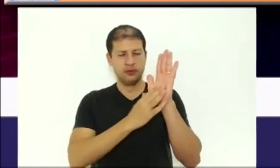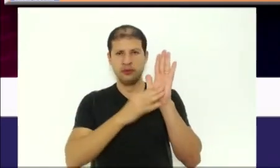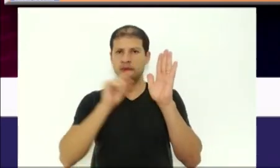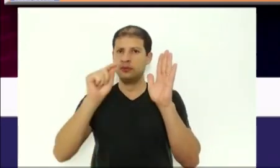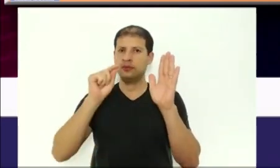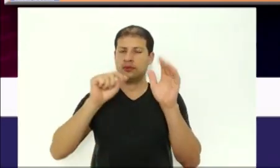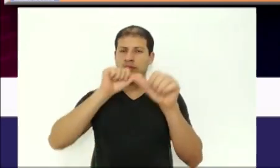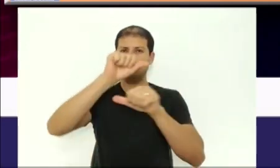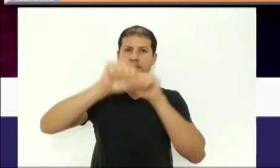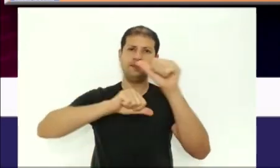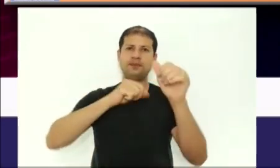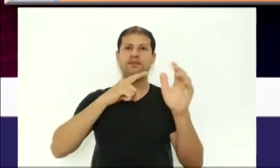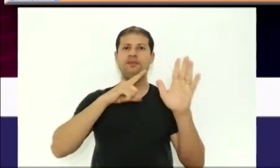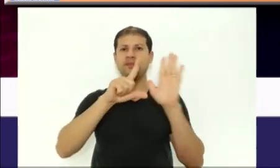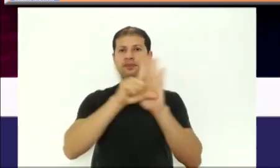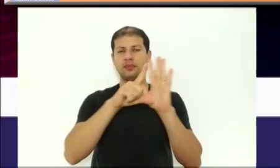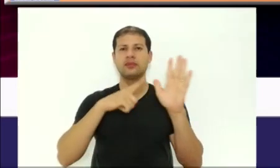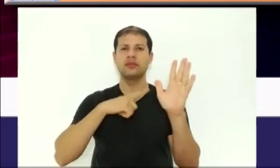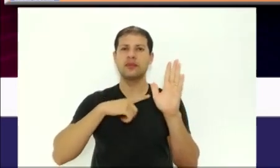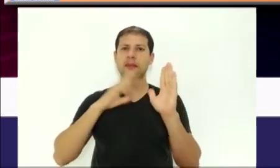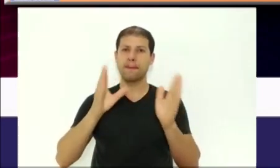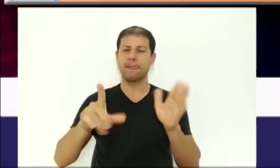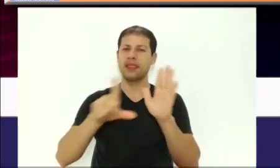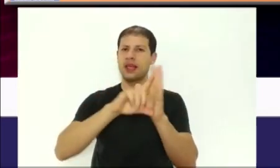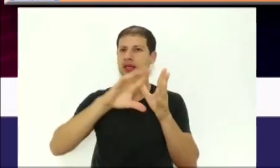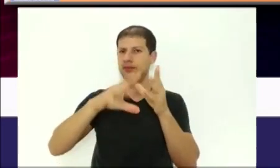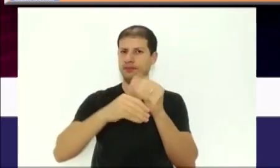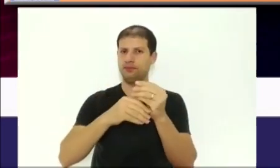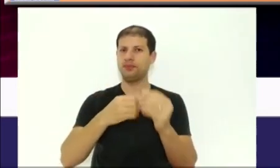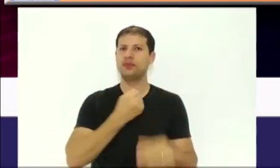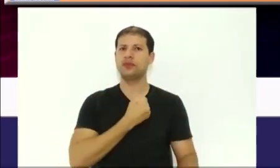lei já existente, uma lei complementar, lei número